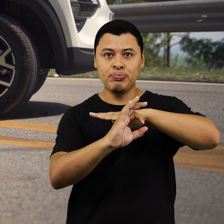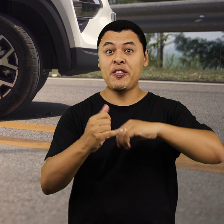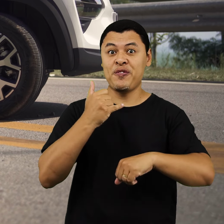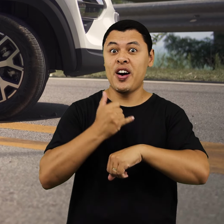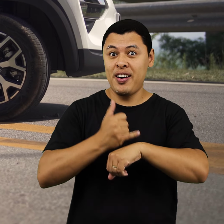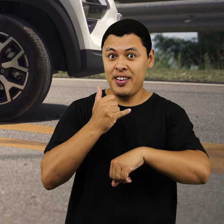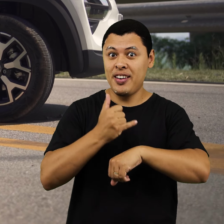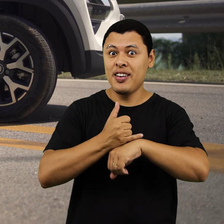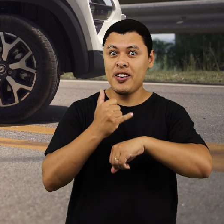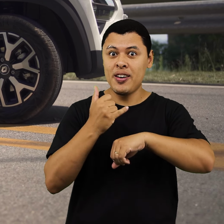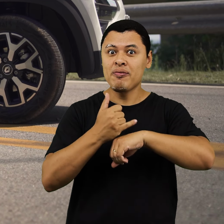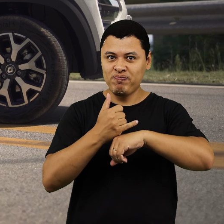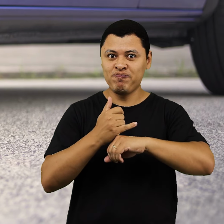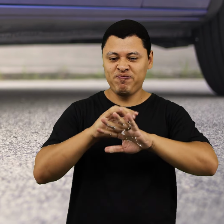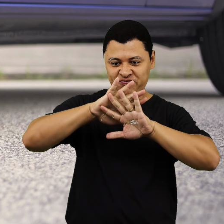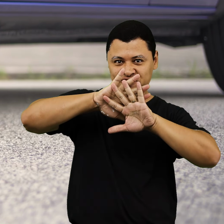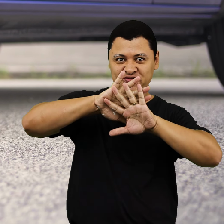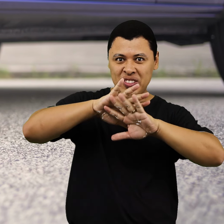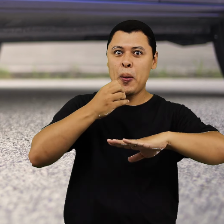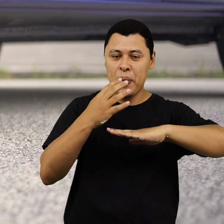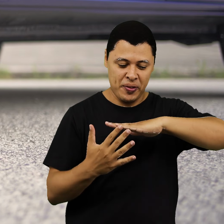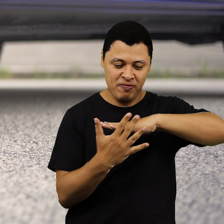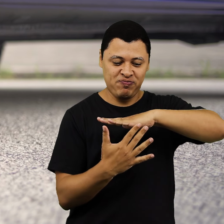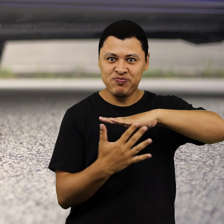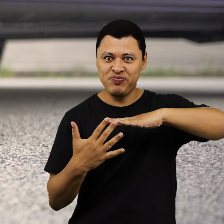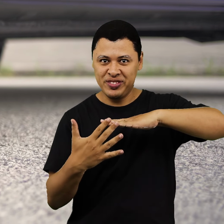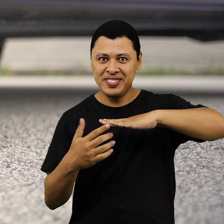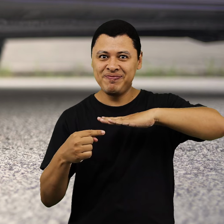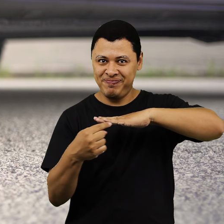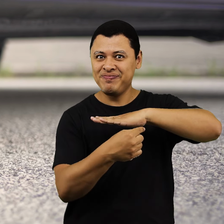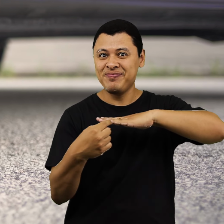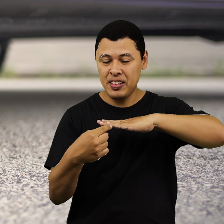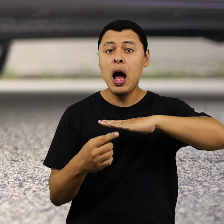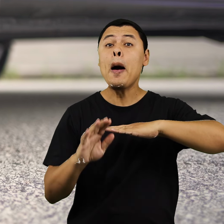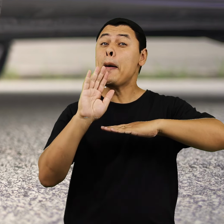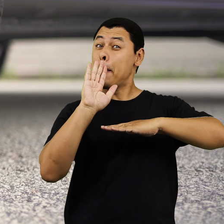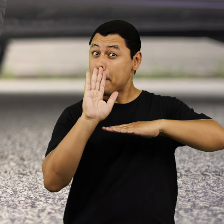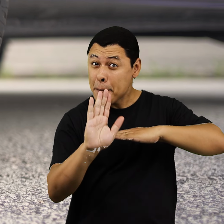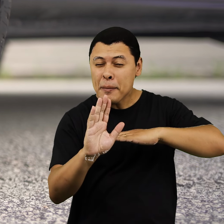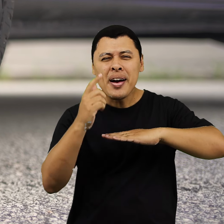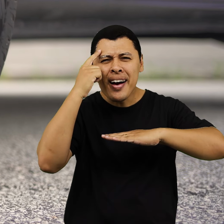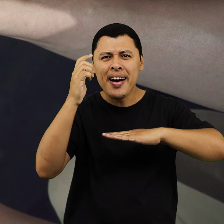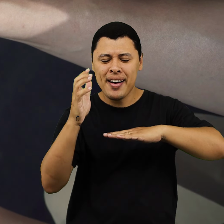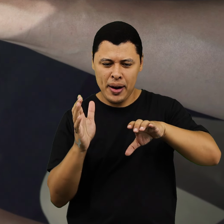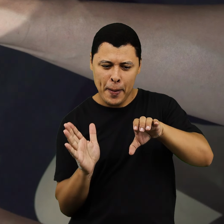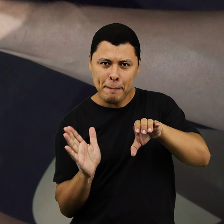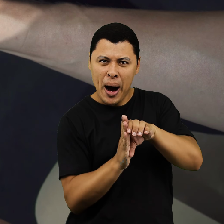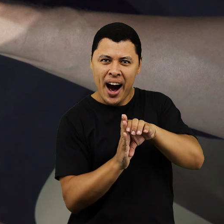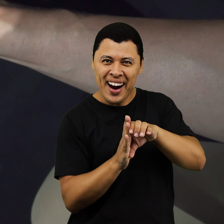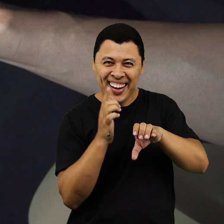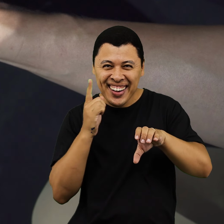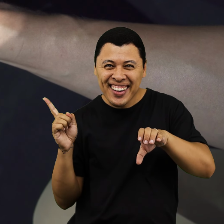leve. São opcionais nessa versão Intense e de série na versão Outsider, mas a roda com aquela calota que quase